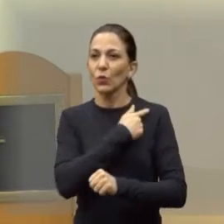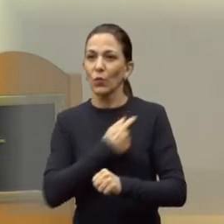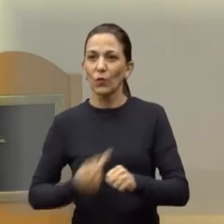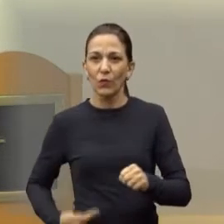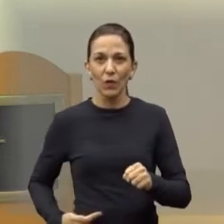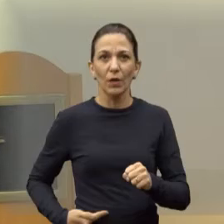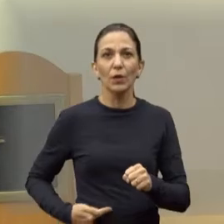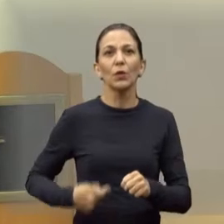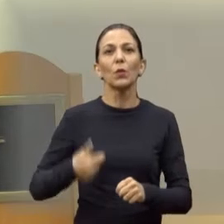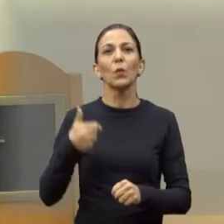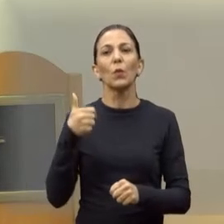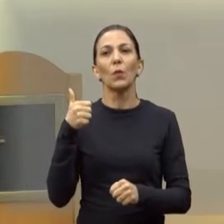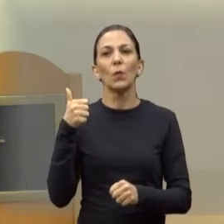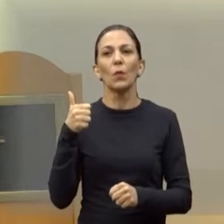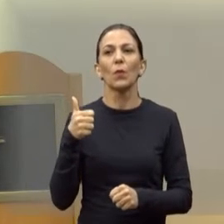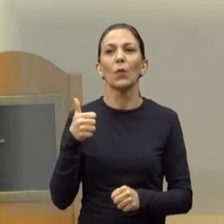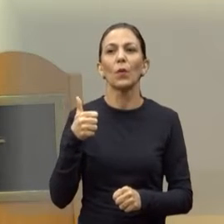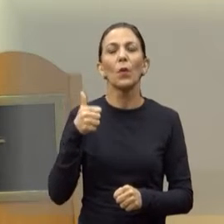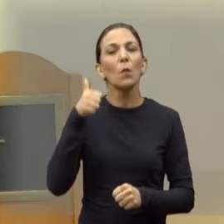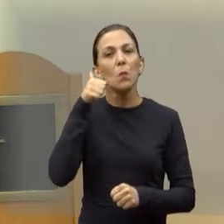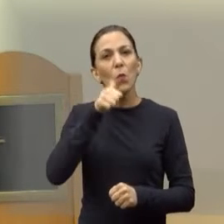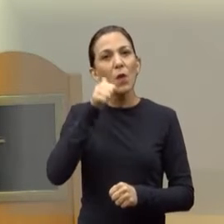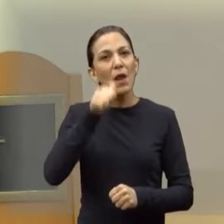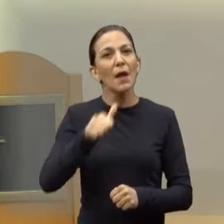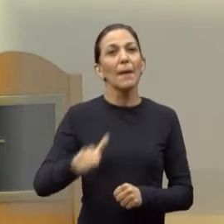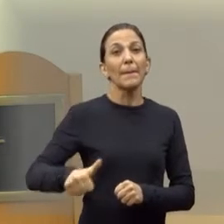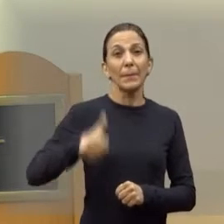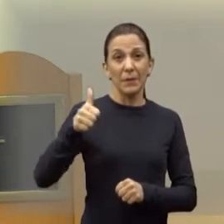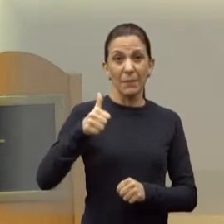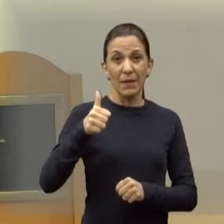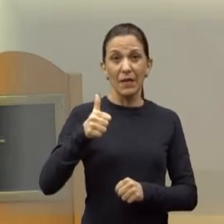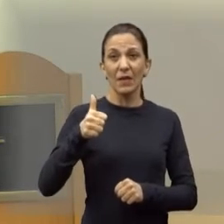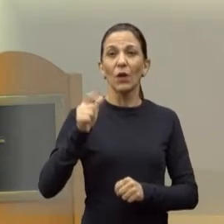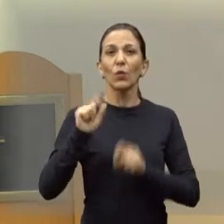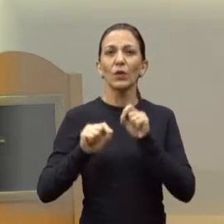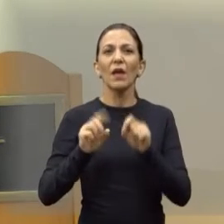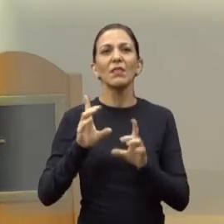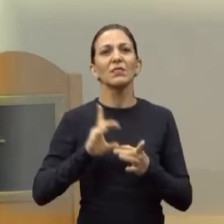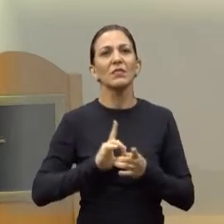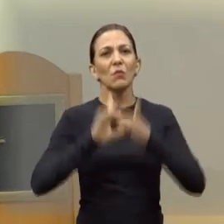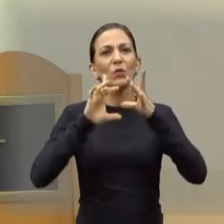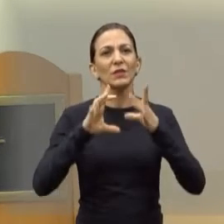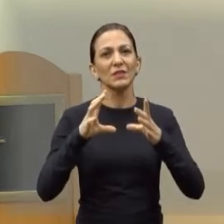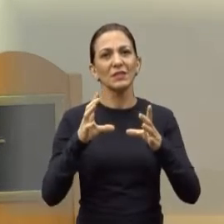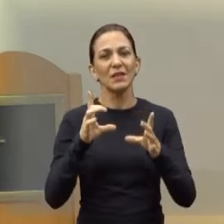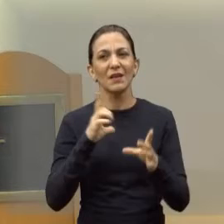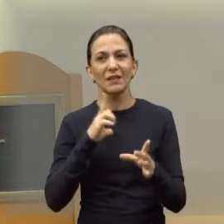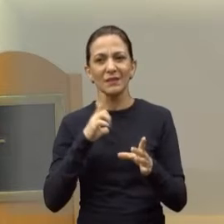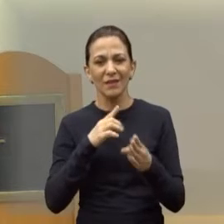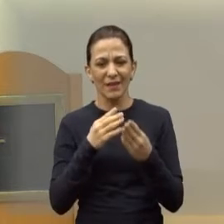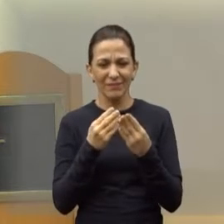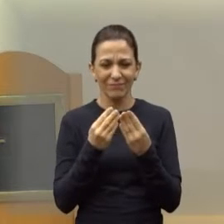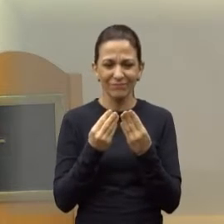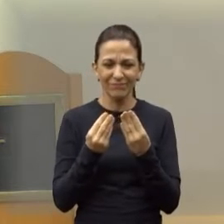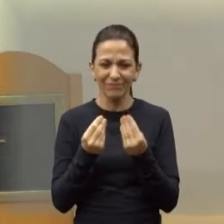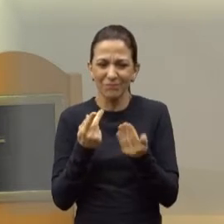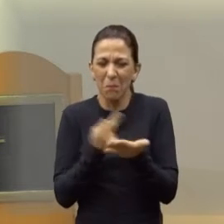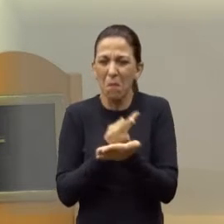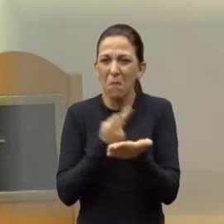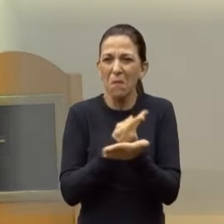do governo a primeira mulher Eleita presidente do Brasil nossa democracia se encontra fragilizada